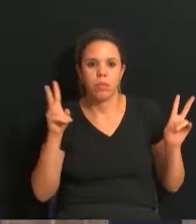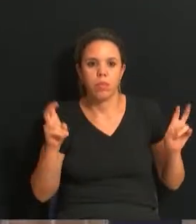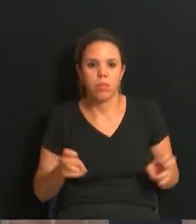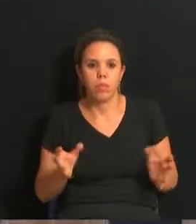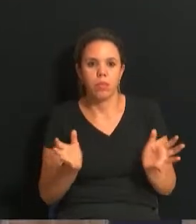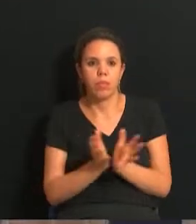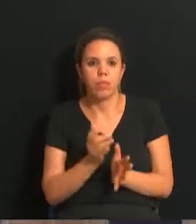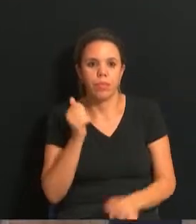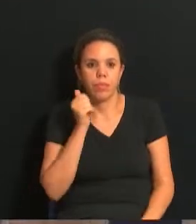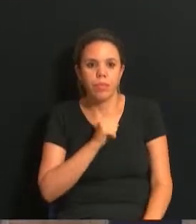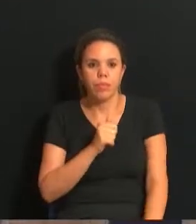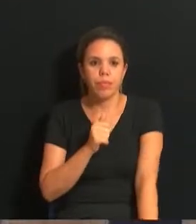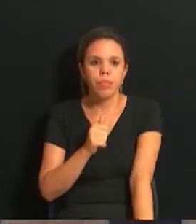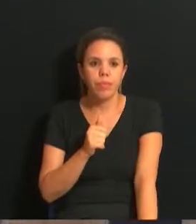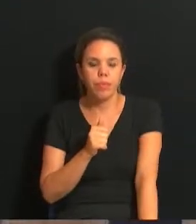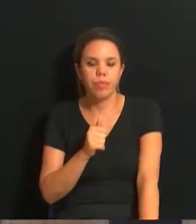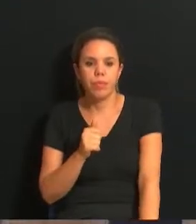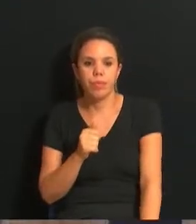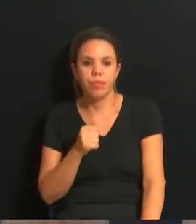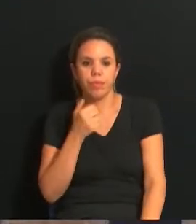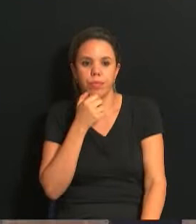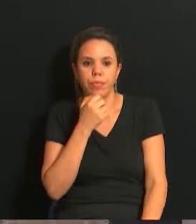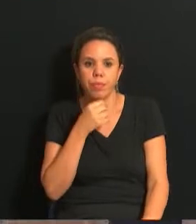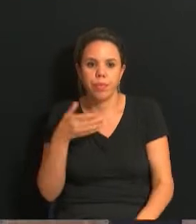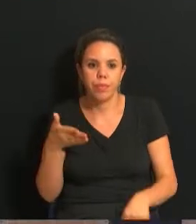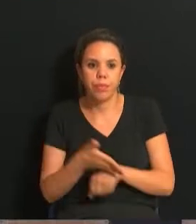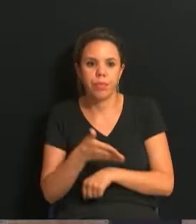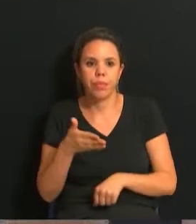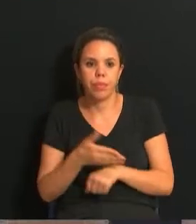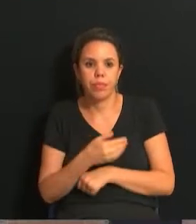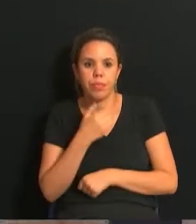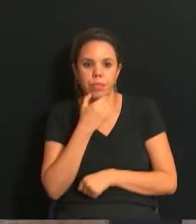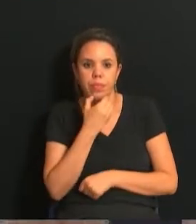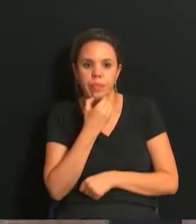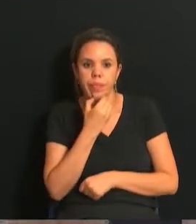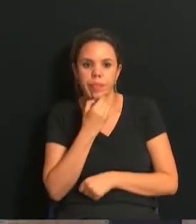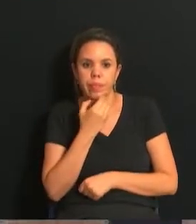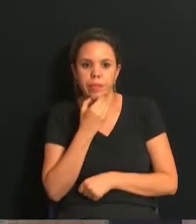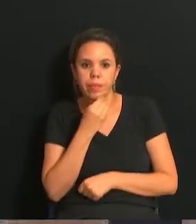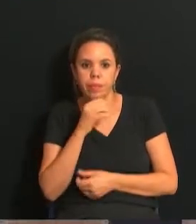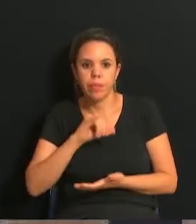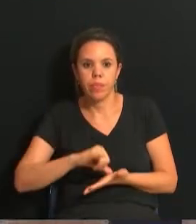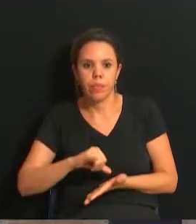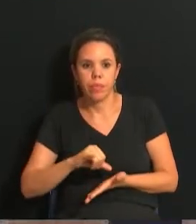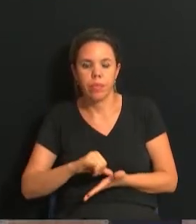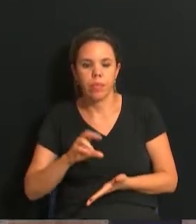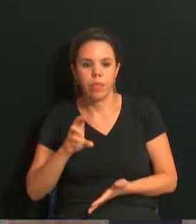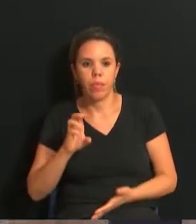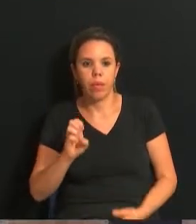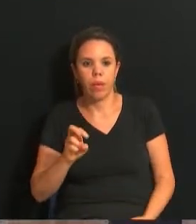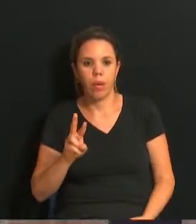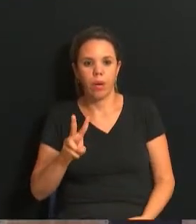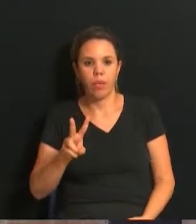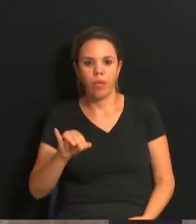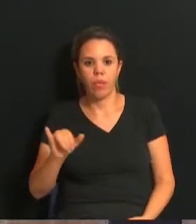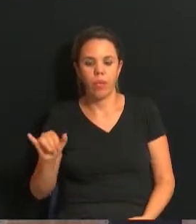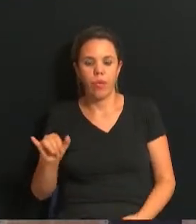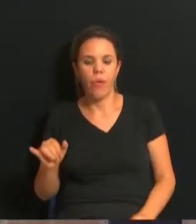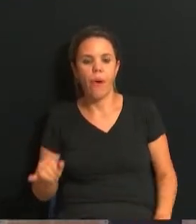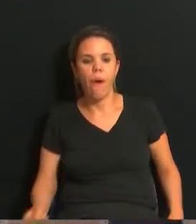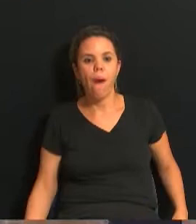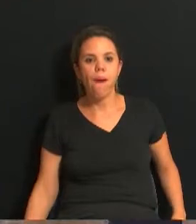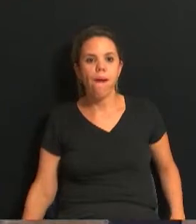Mulher, seria participar do centro do SERAV, seria parte